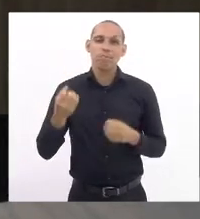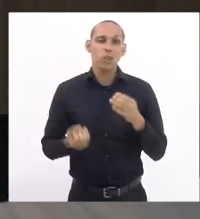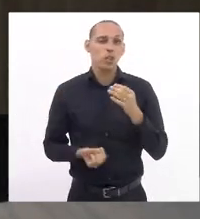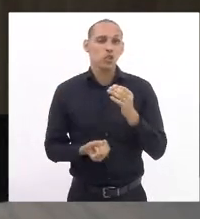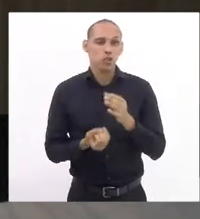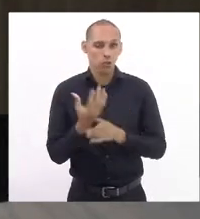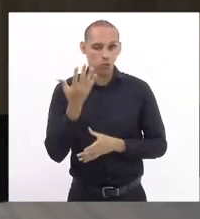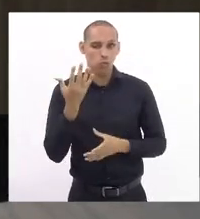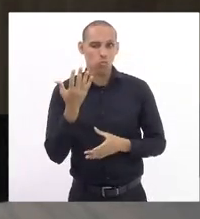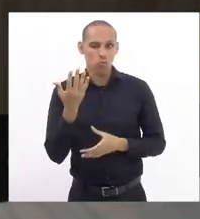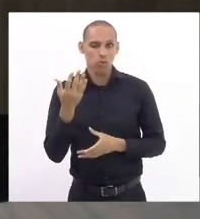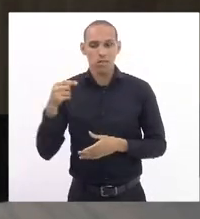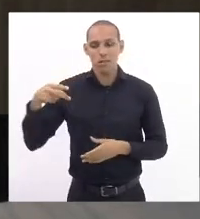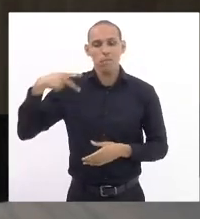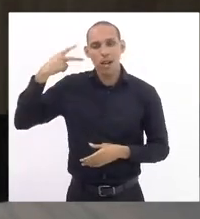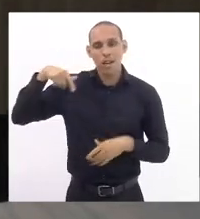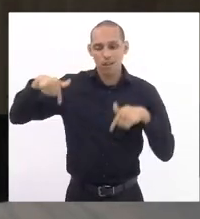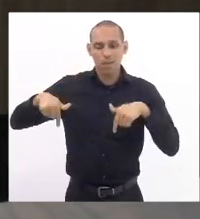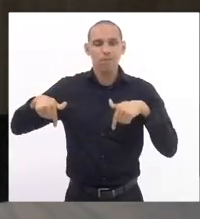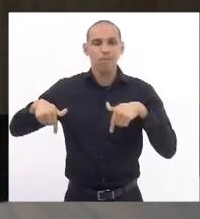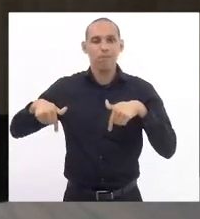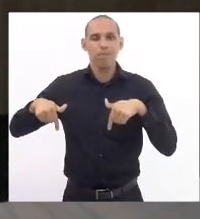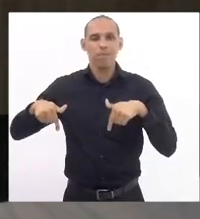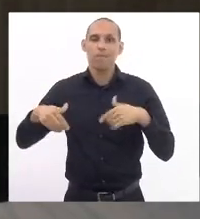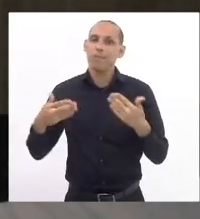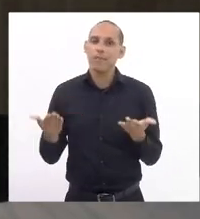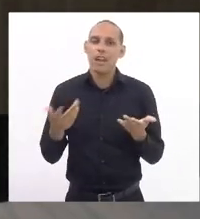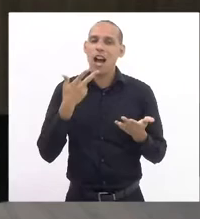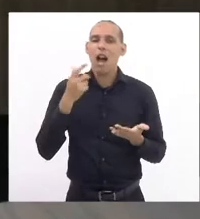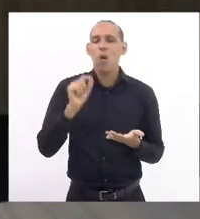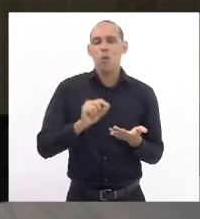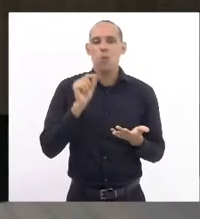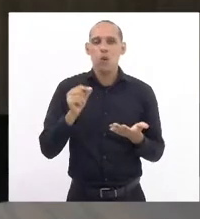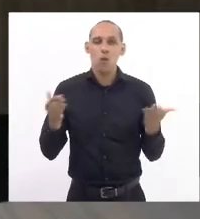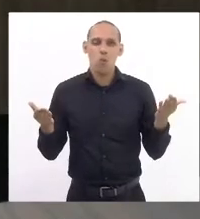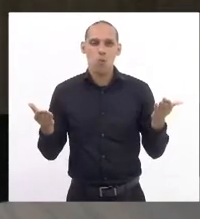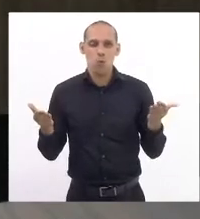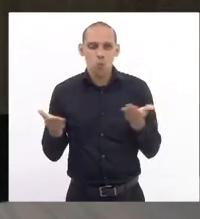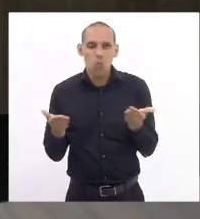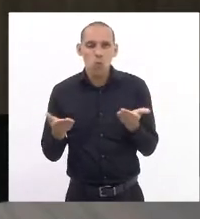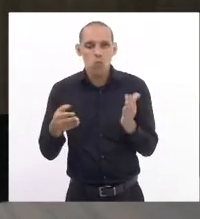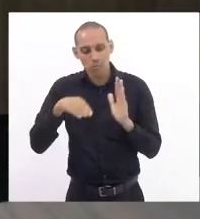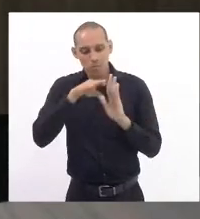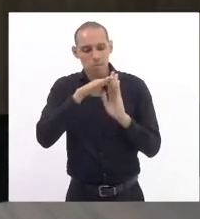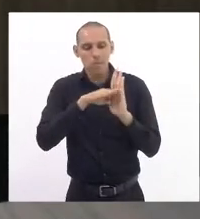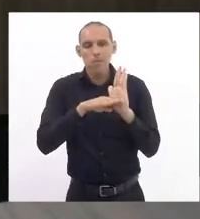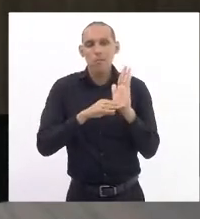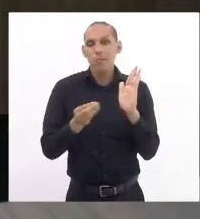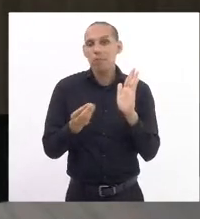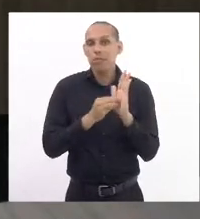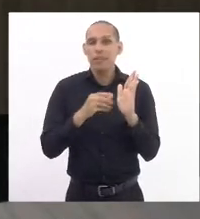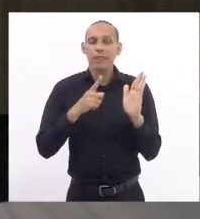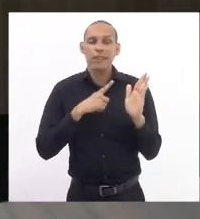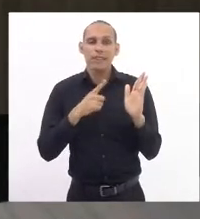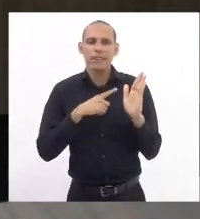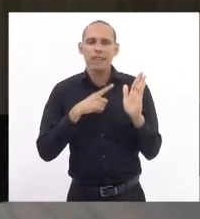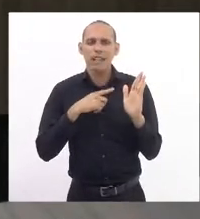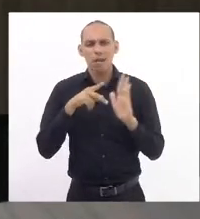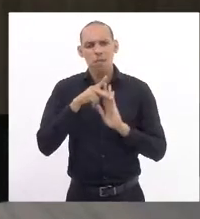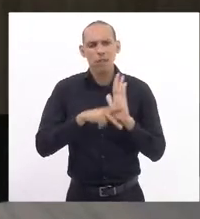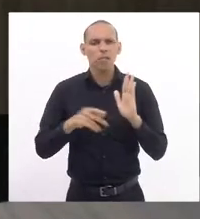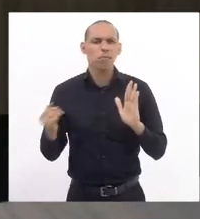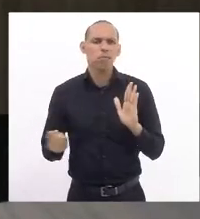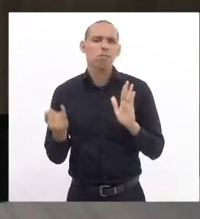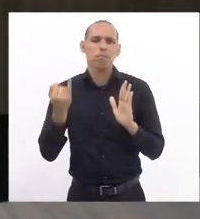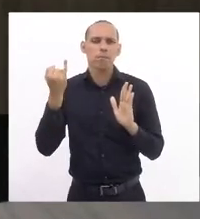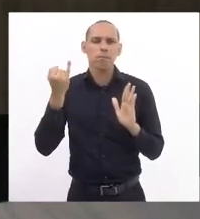construção desse parlamento. Dizer que hoje, na pauta específica de hoje, temos importantes projetos, como